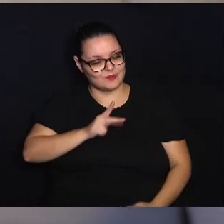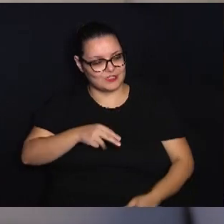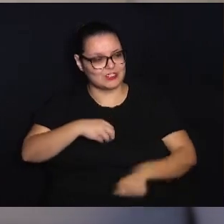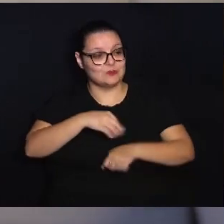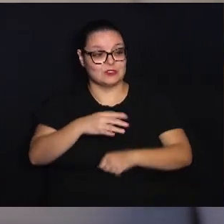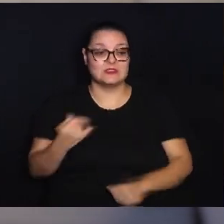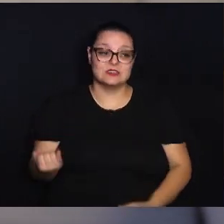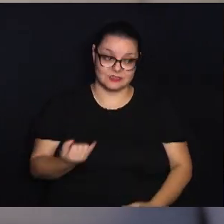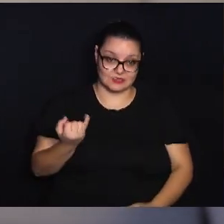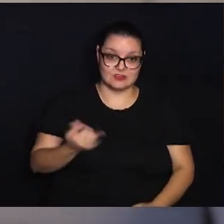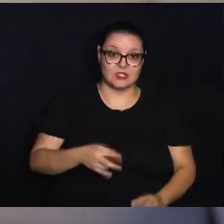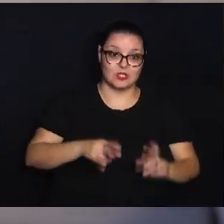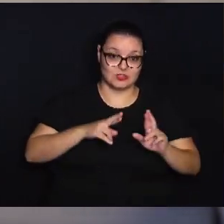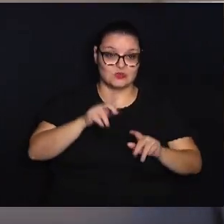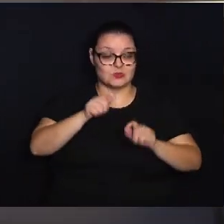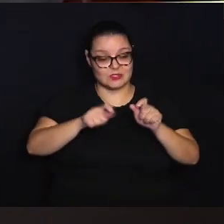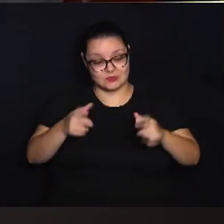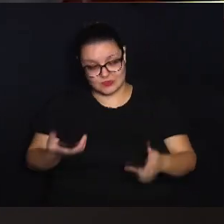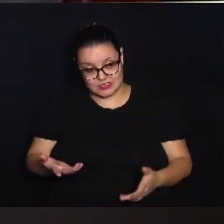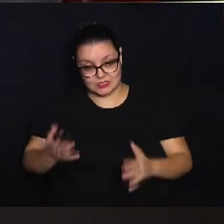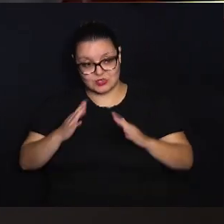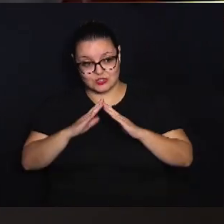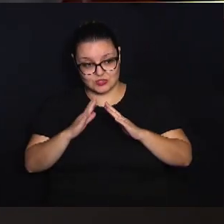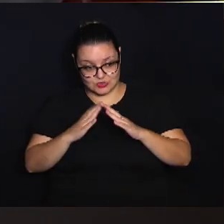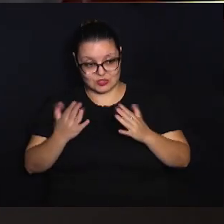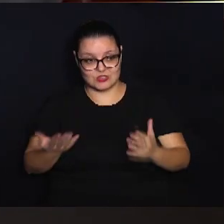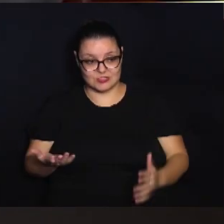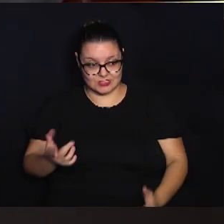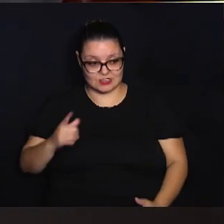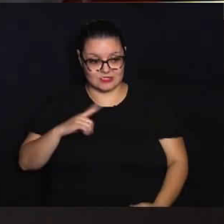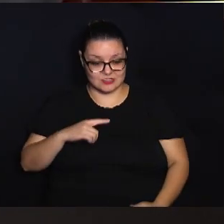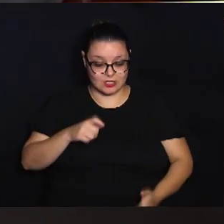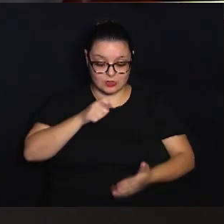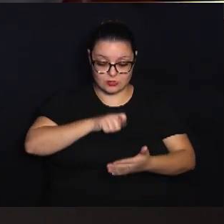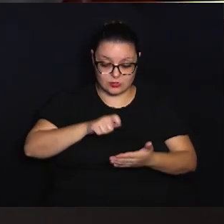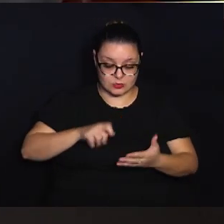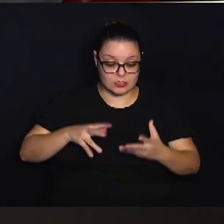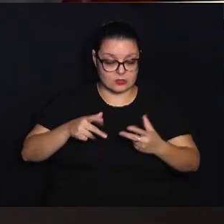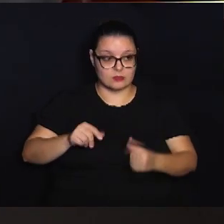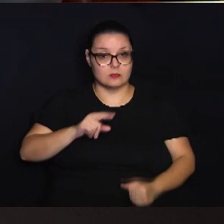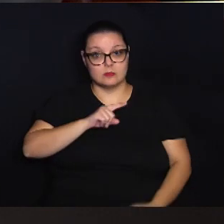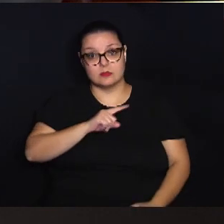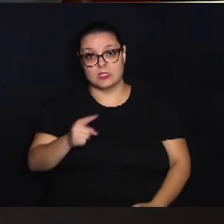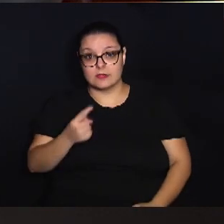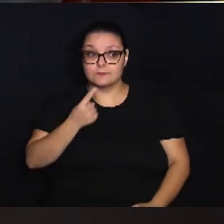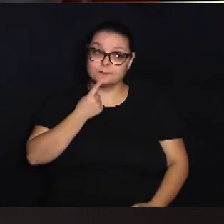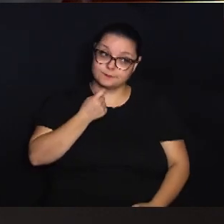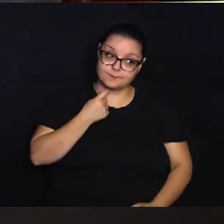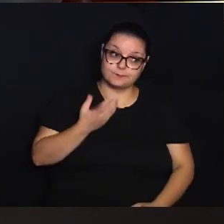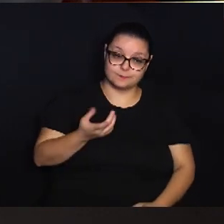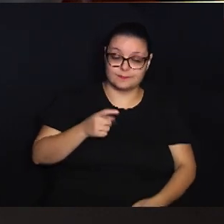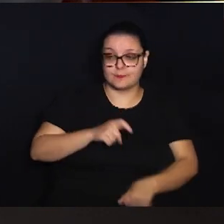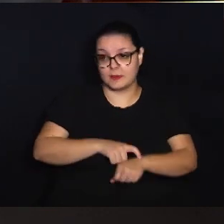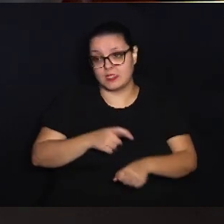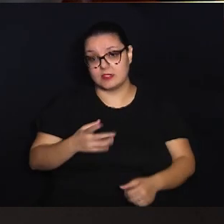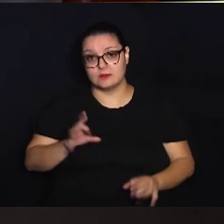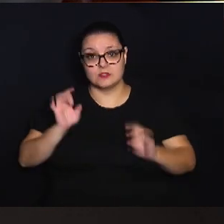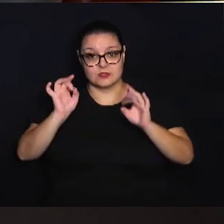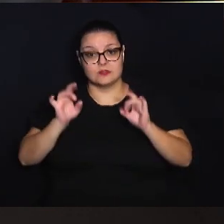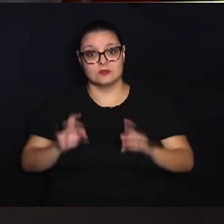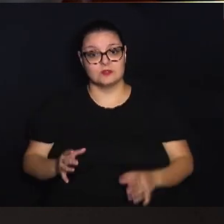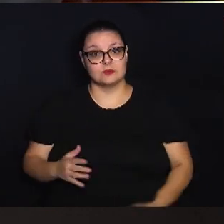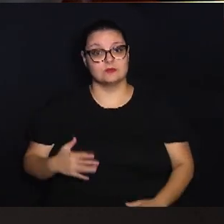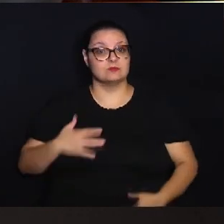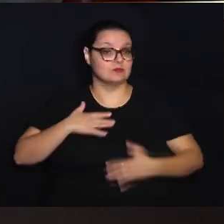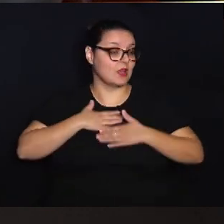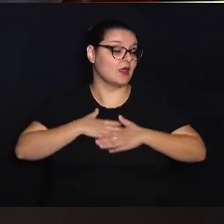por todas essas dicas valiosas. Espero que o pessoal que esteja em casa tenha anotado tudo, para não entrar no vermelho nesse momento